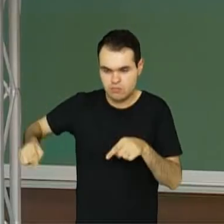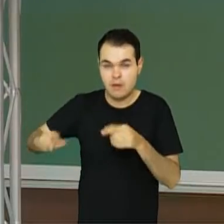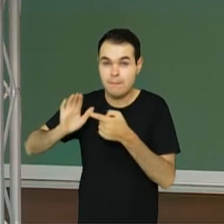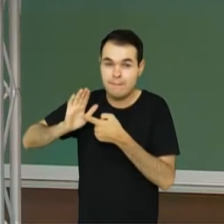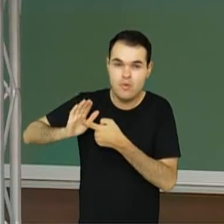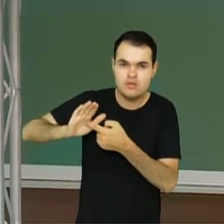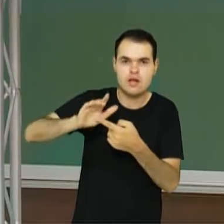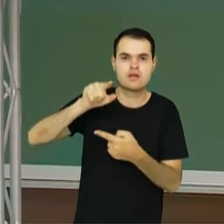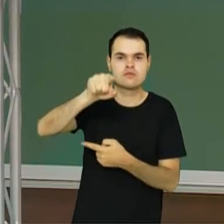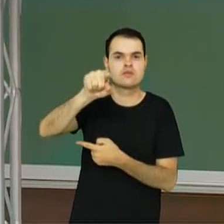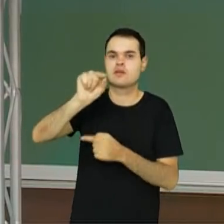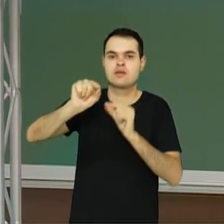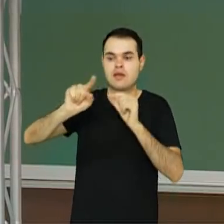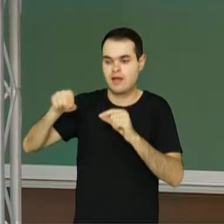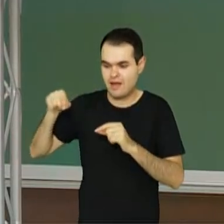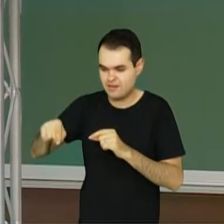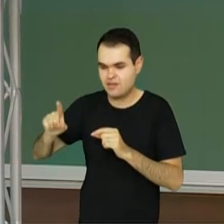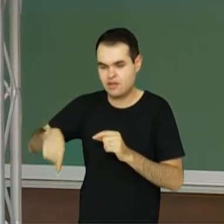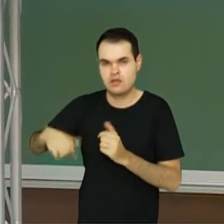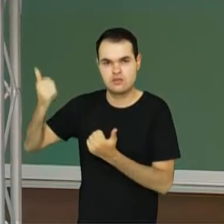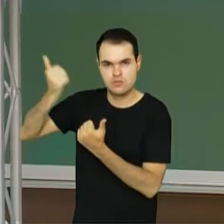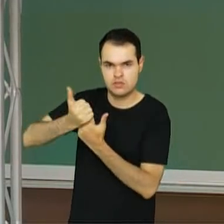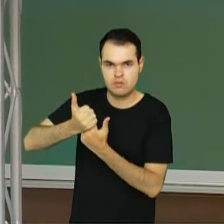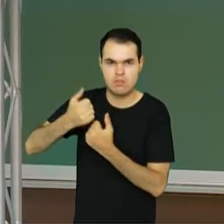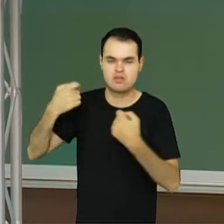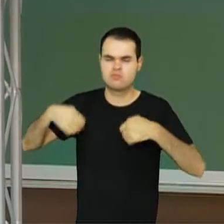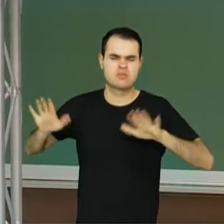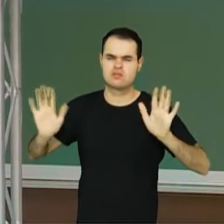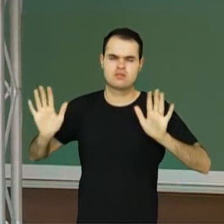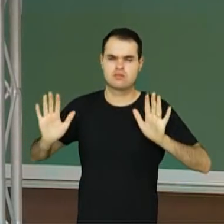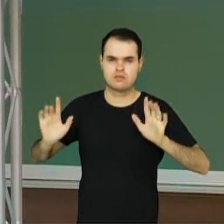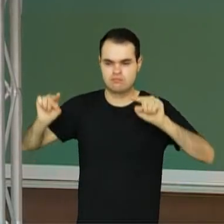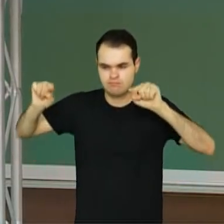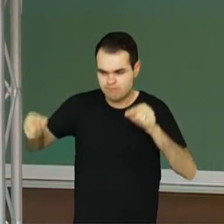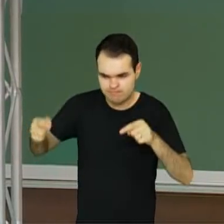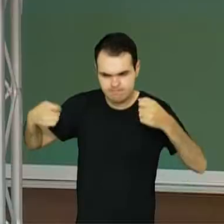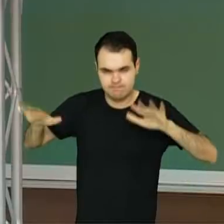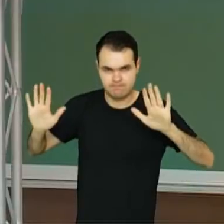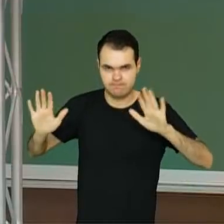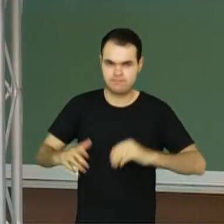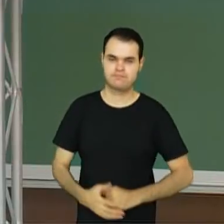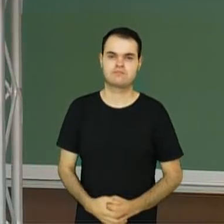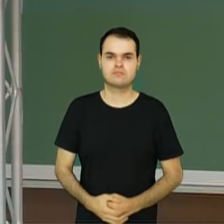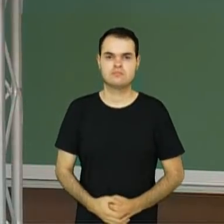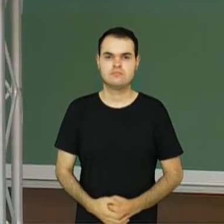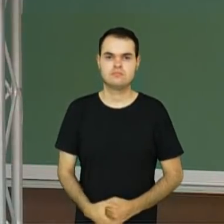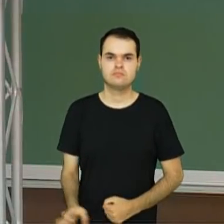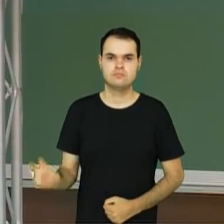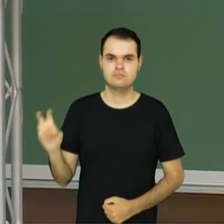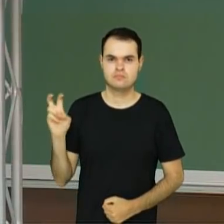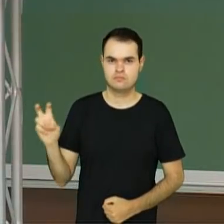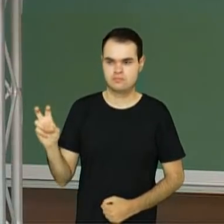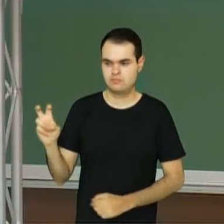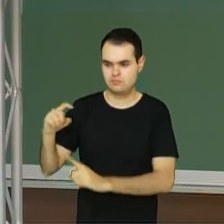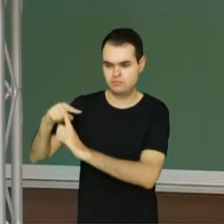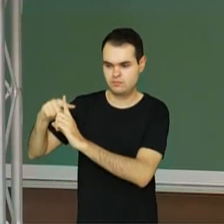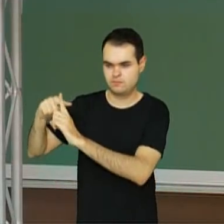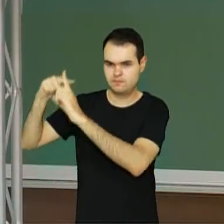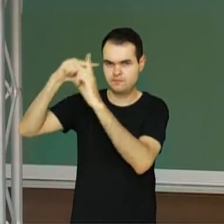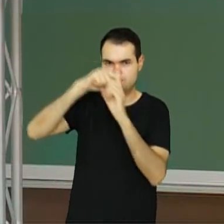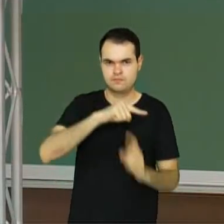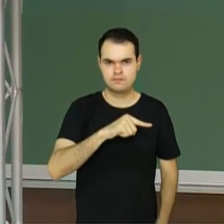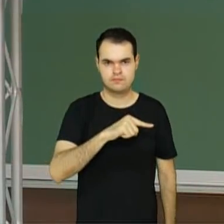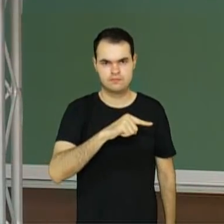que você está fazendo uma substituição, mas não precisa dele, certo? Então, olha só. O 5 está positivo, vai para o outro lado